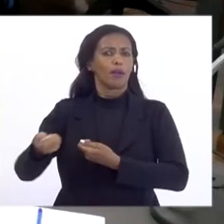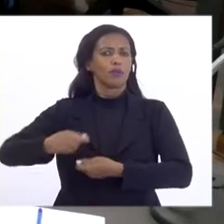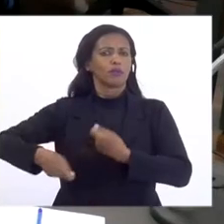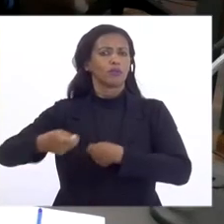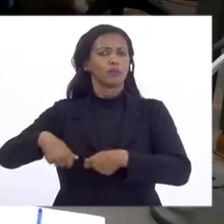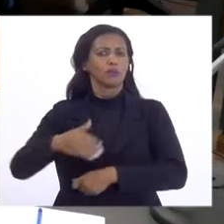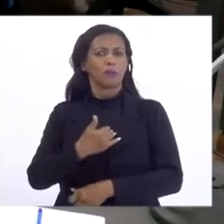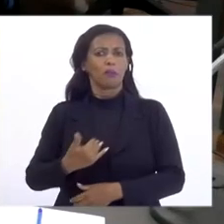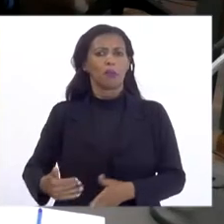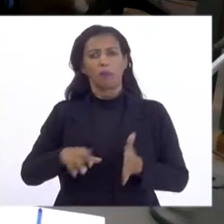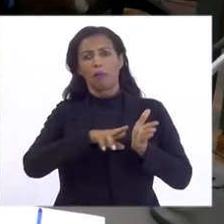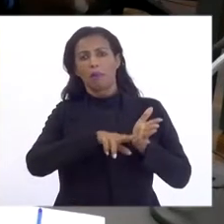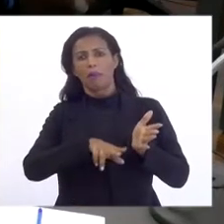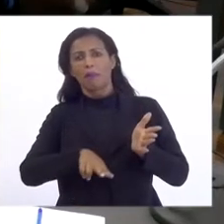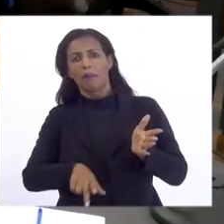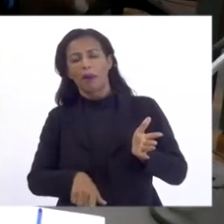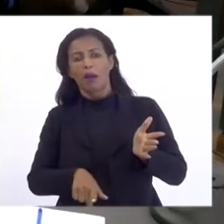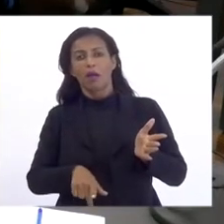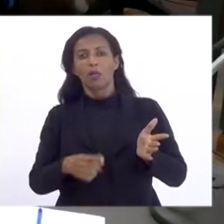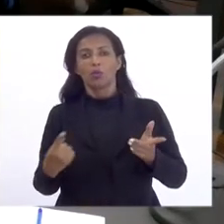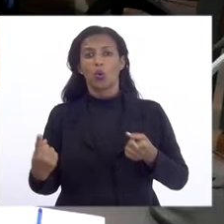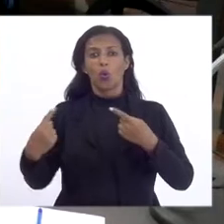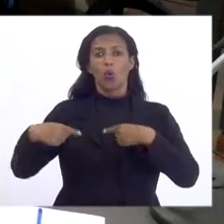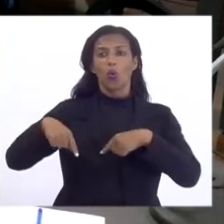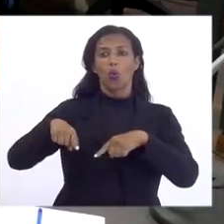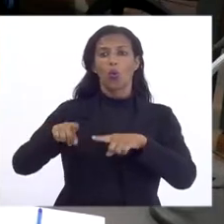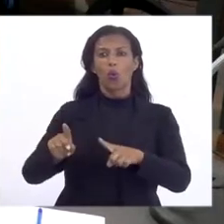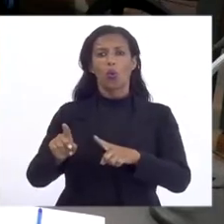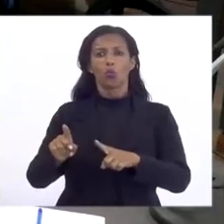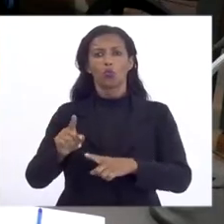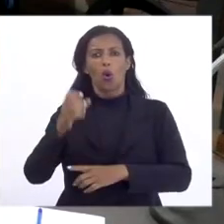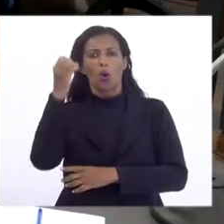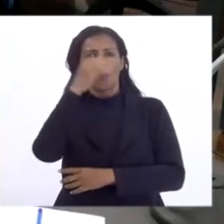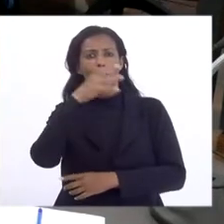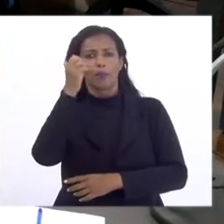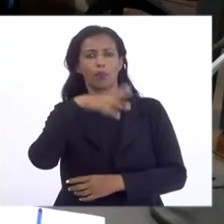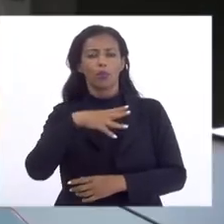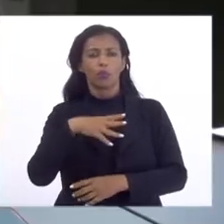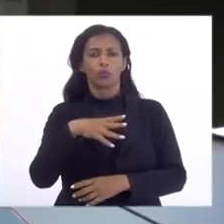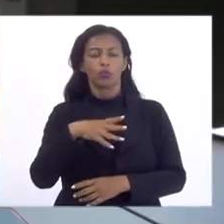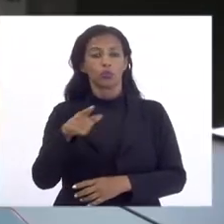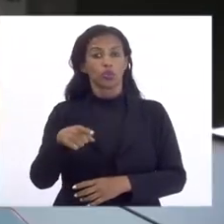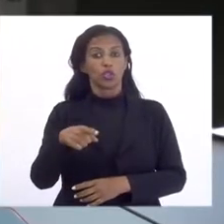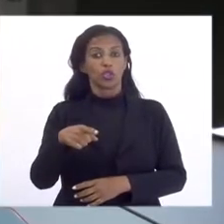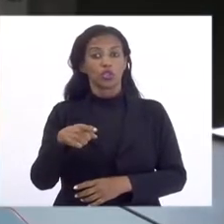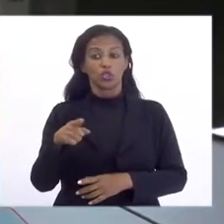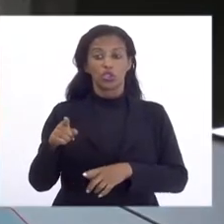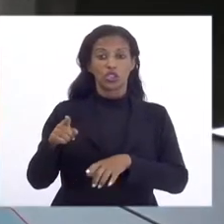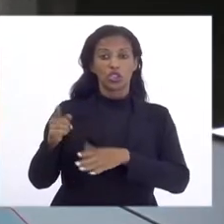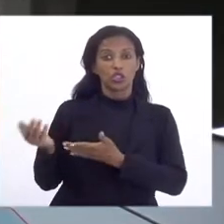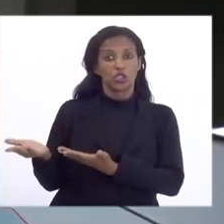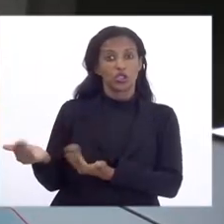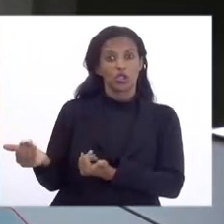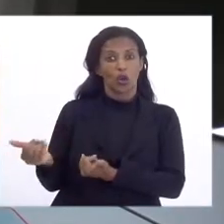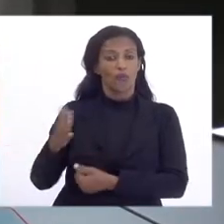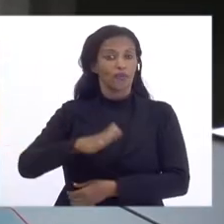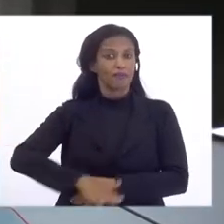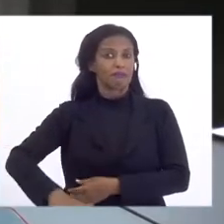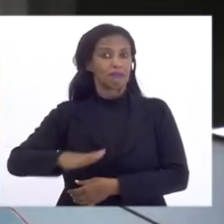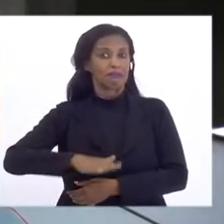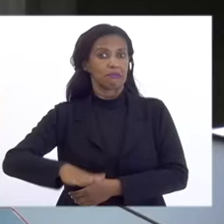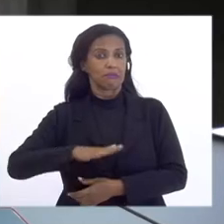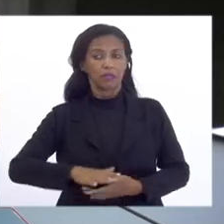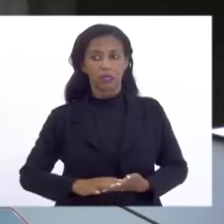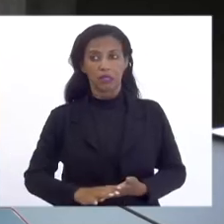Estadual, sobre o combate ao abuso e à exploração sexual das crianças e adolescentes. Não tem